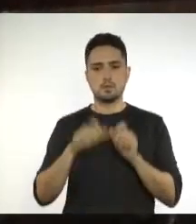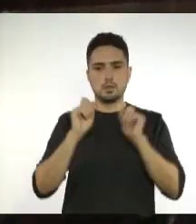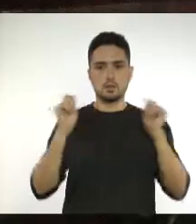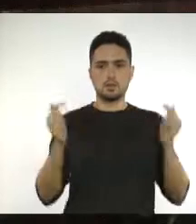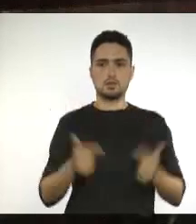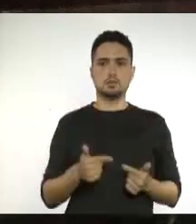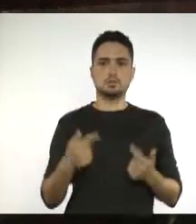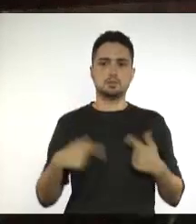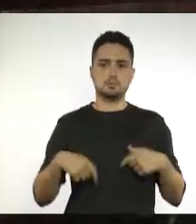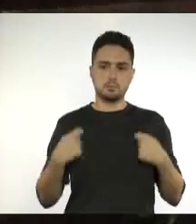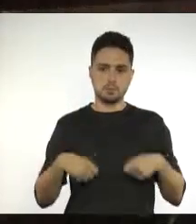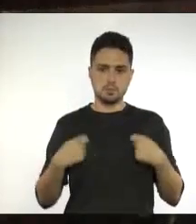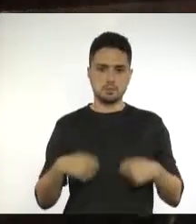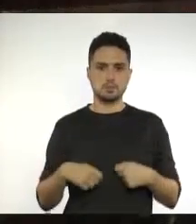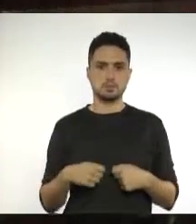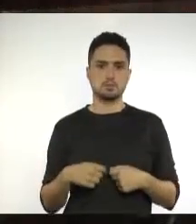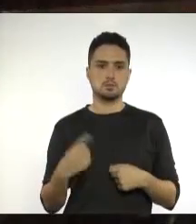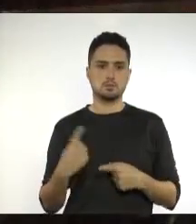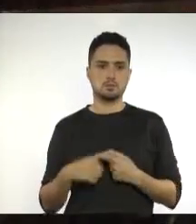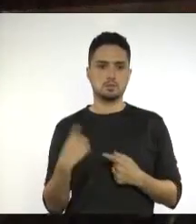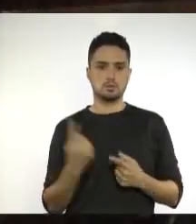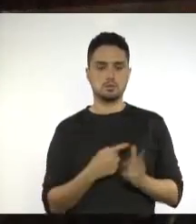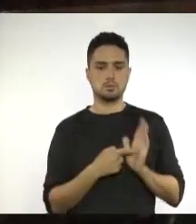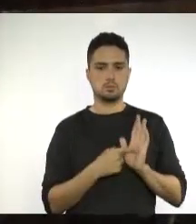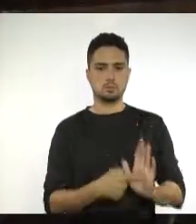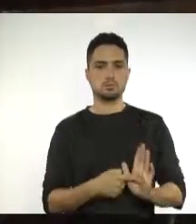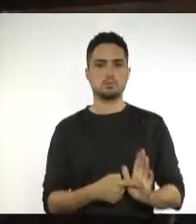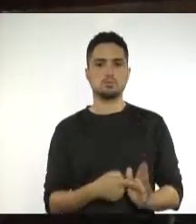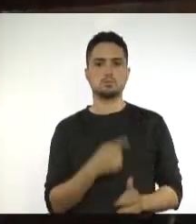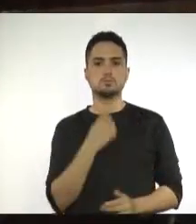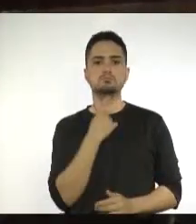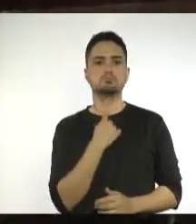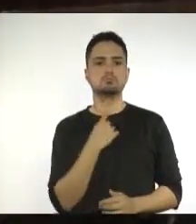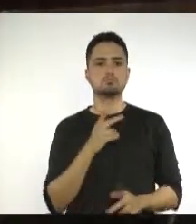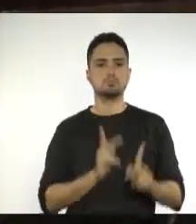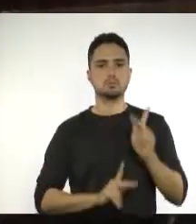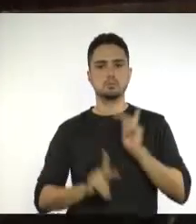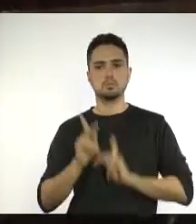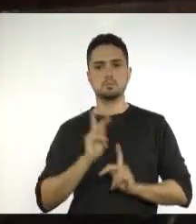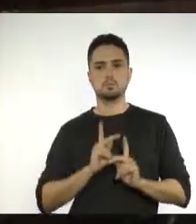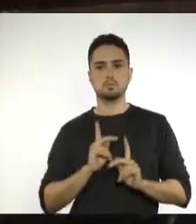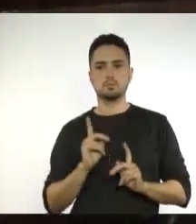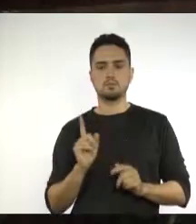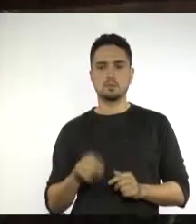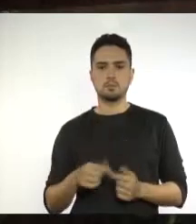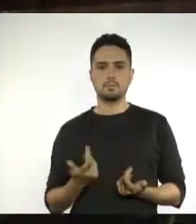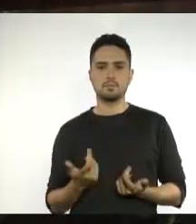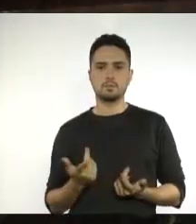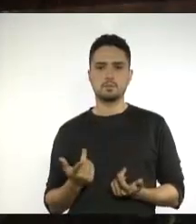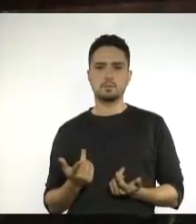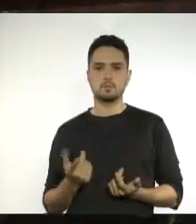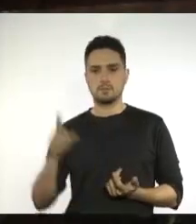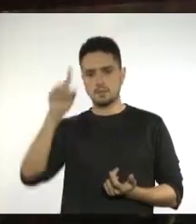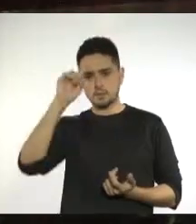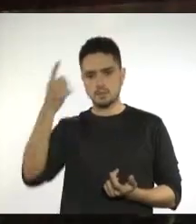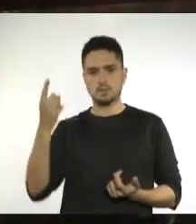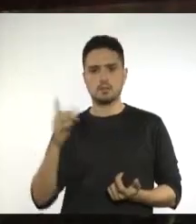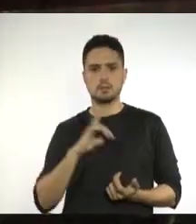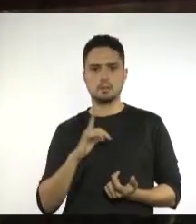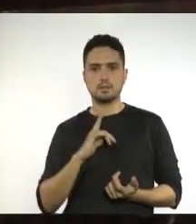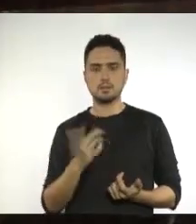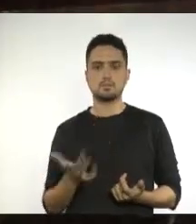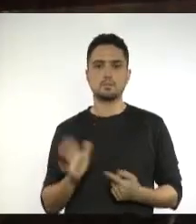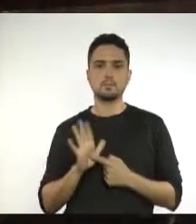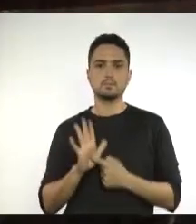que representa a vontade popular, dar vida a essa ideia, tornando